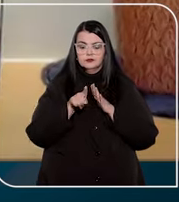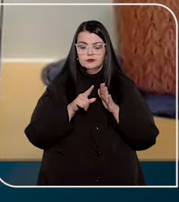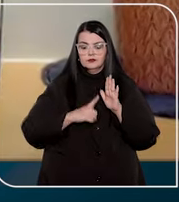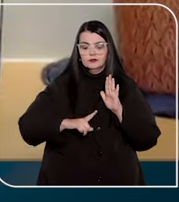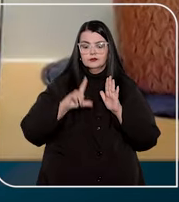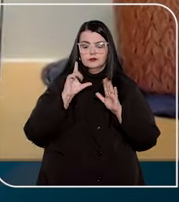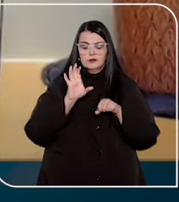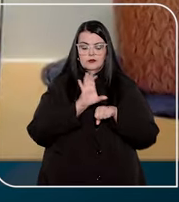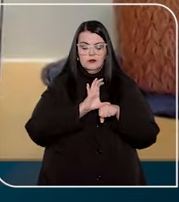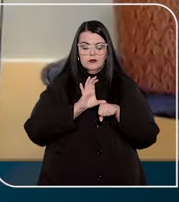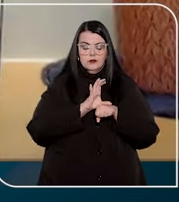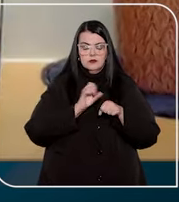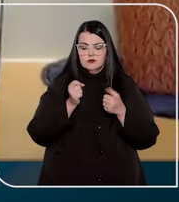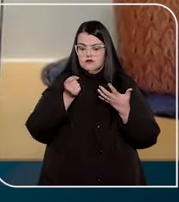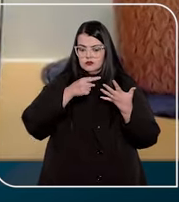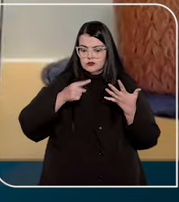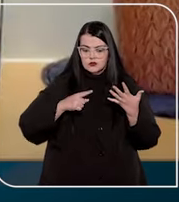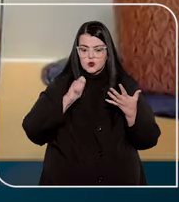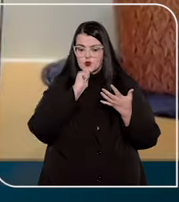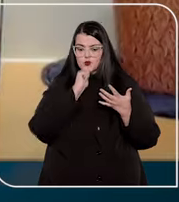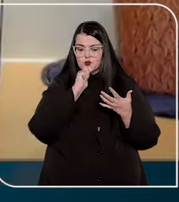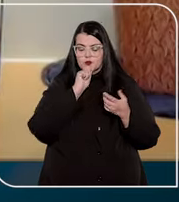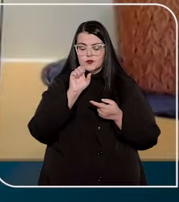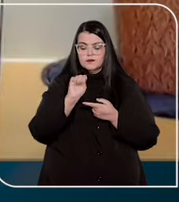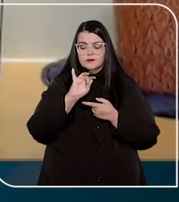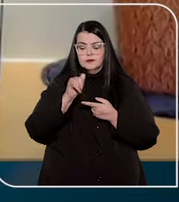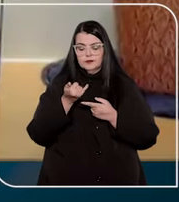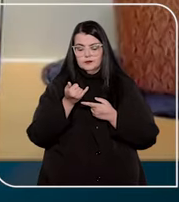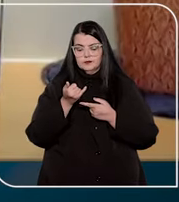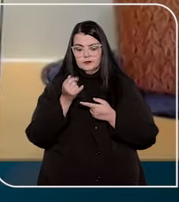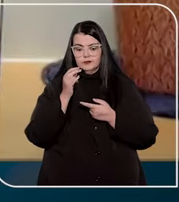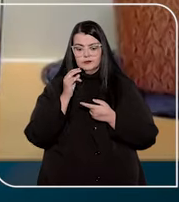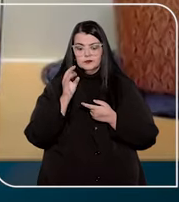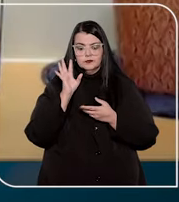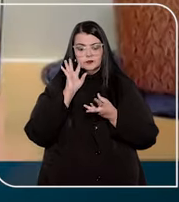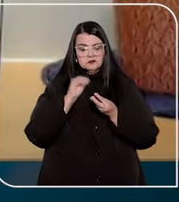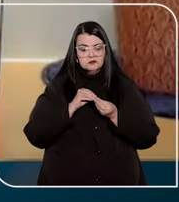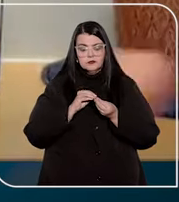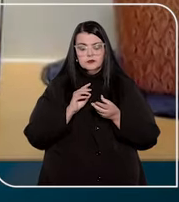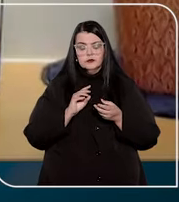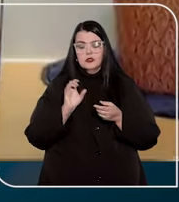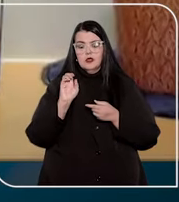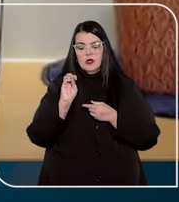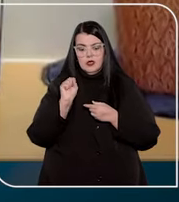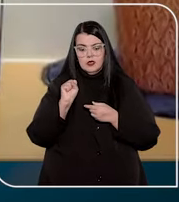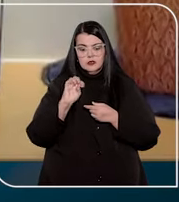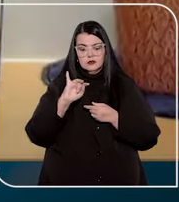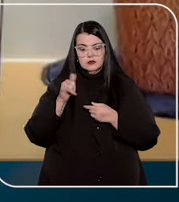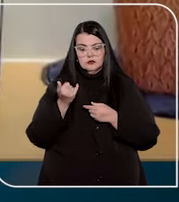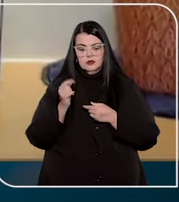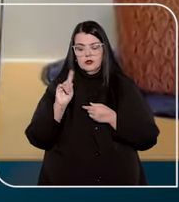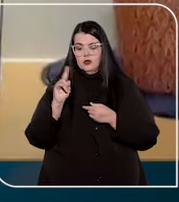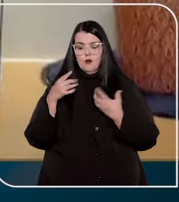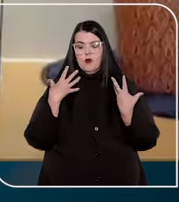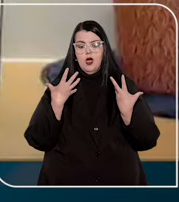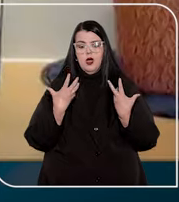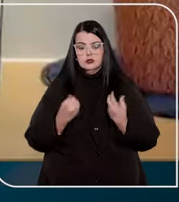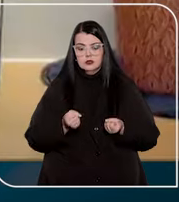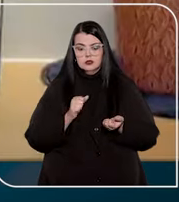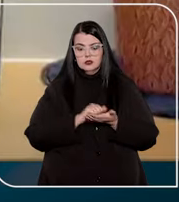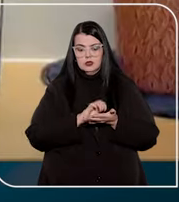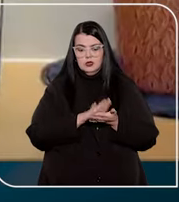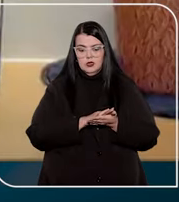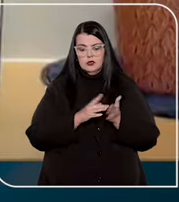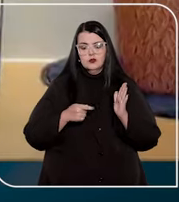dispositivos constitucionais que não foram apreciados pelo STJ, e o STJ vai rejeitar esses embargos por óbito.